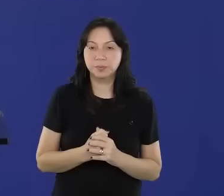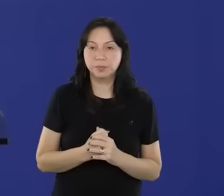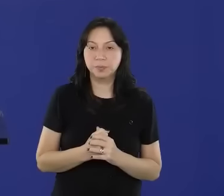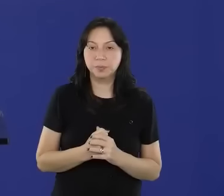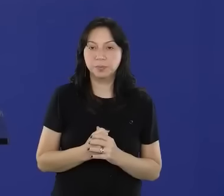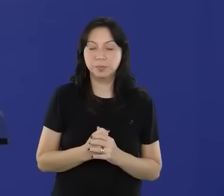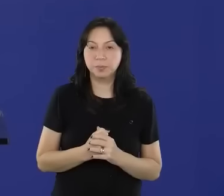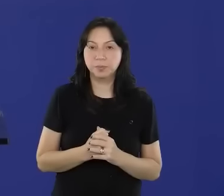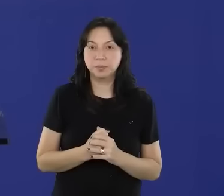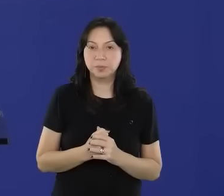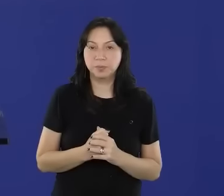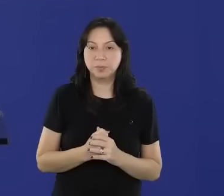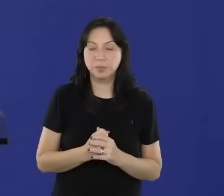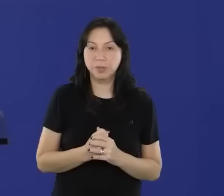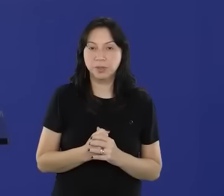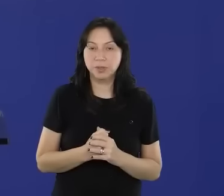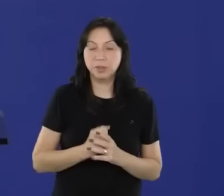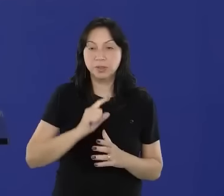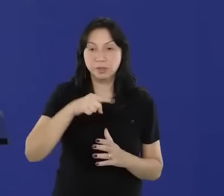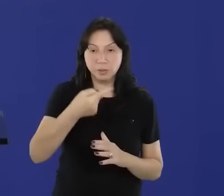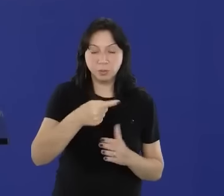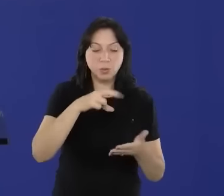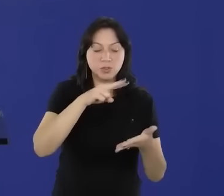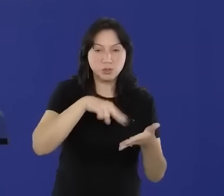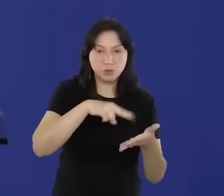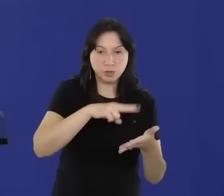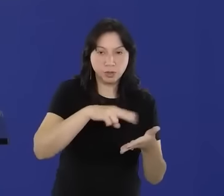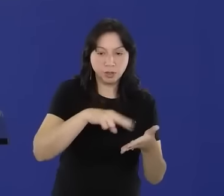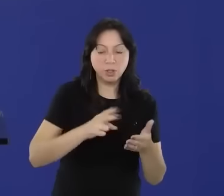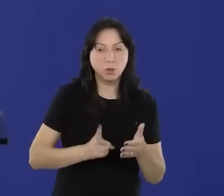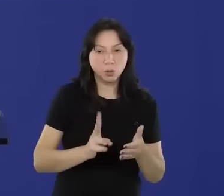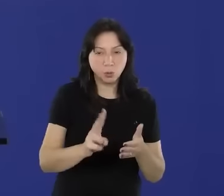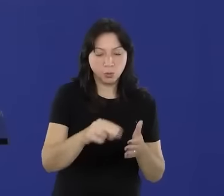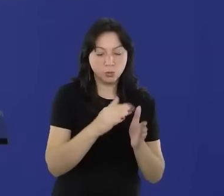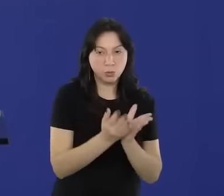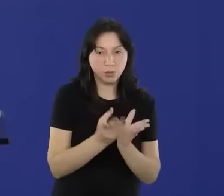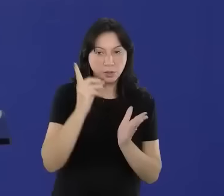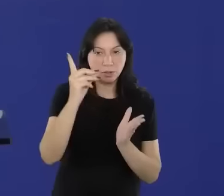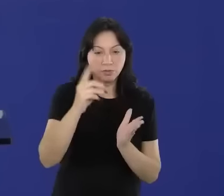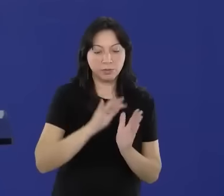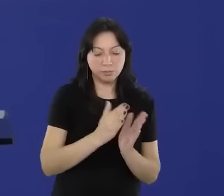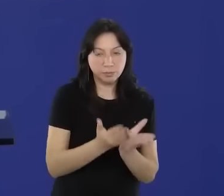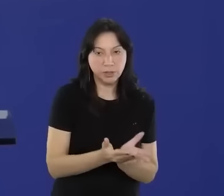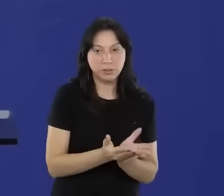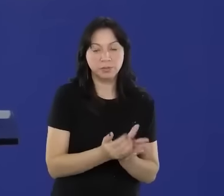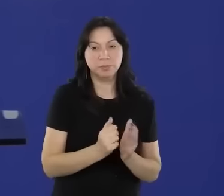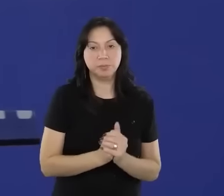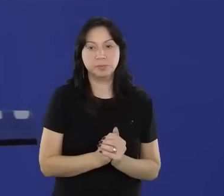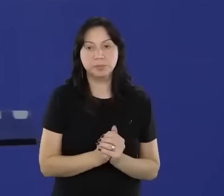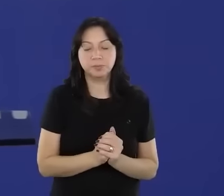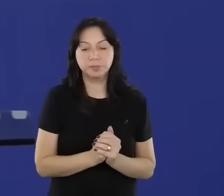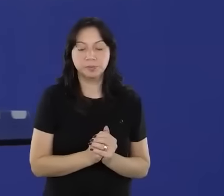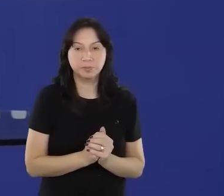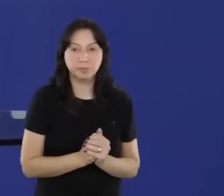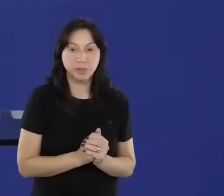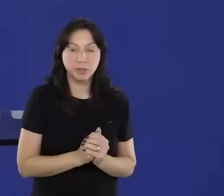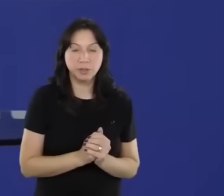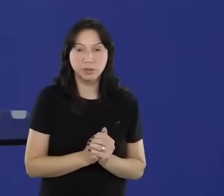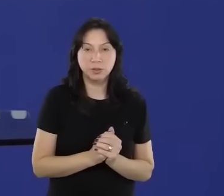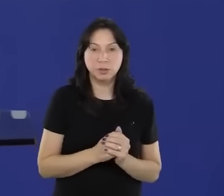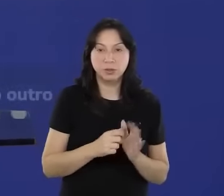TR lid o texto mantenha a sua Bíblia aberta comigo por gentileza nesta passagem está